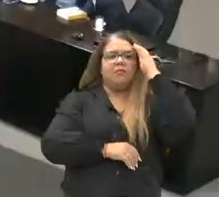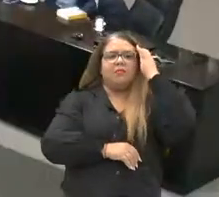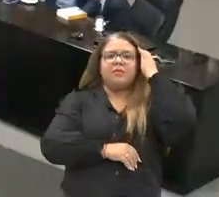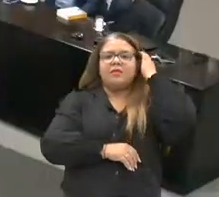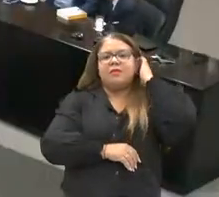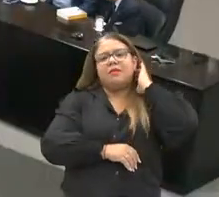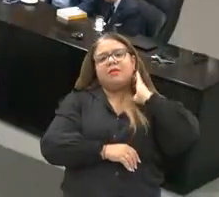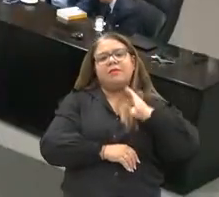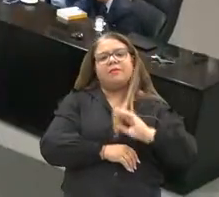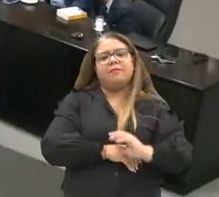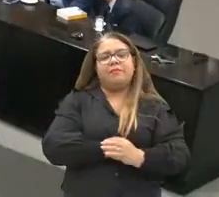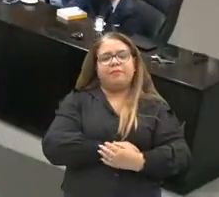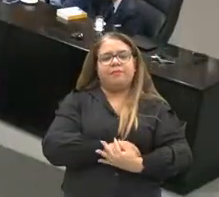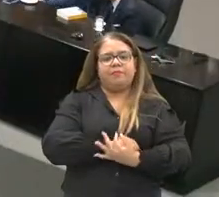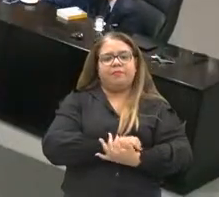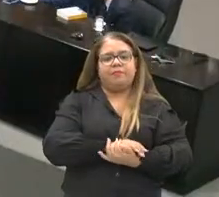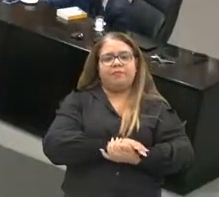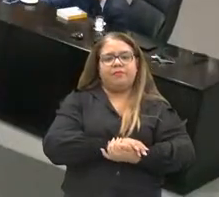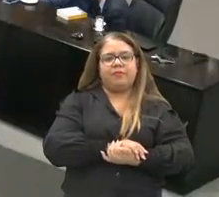Muito bom.